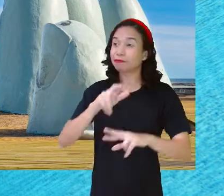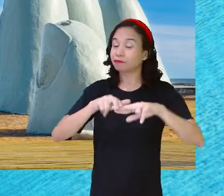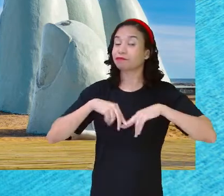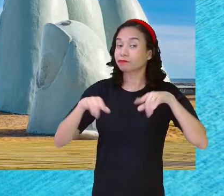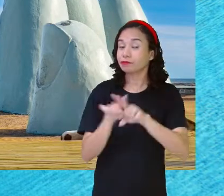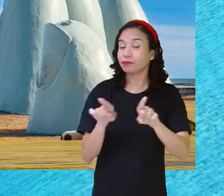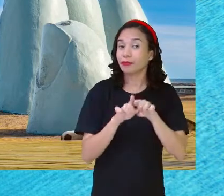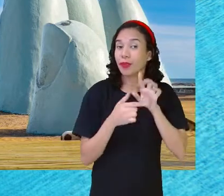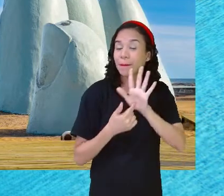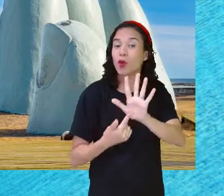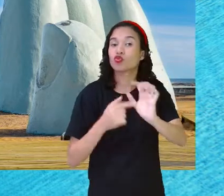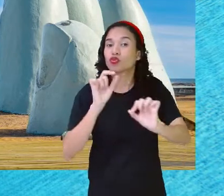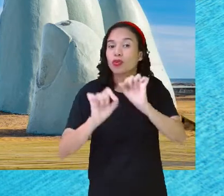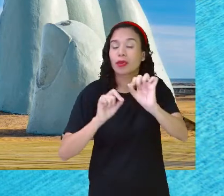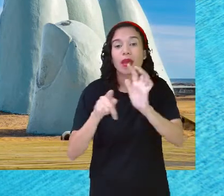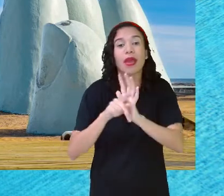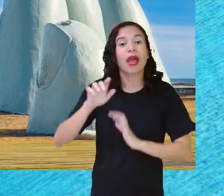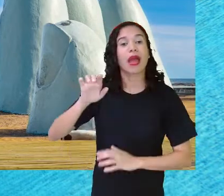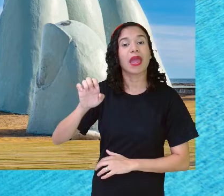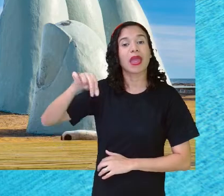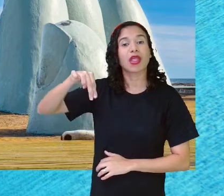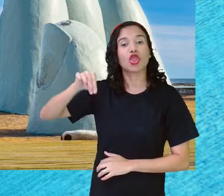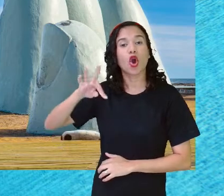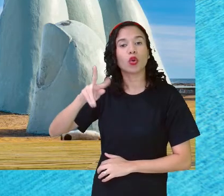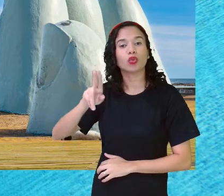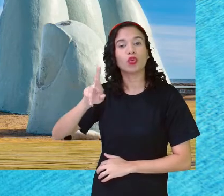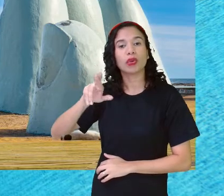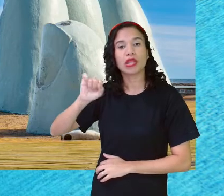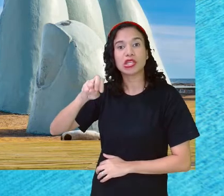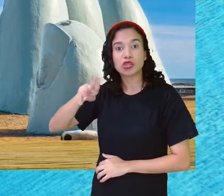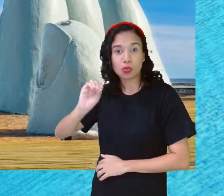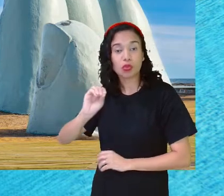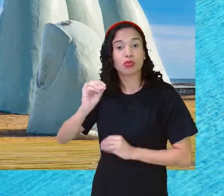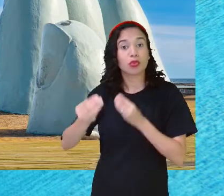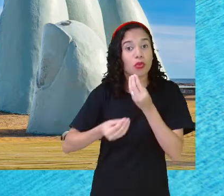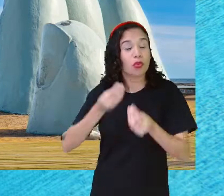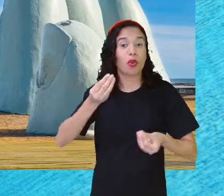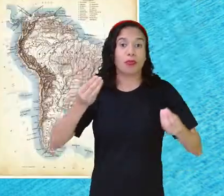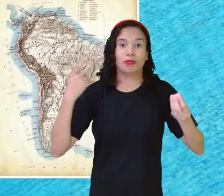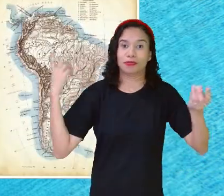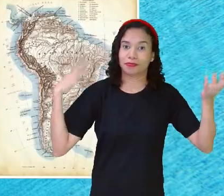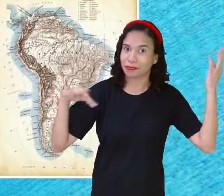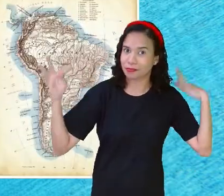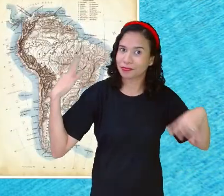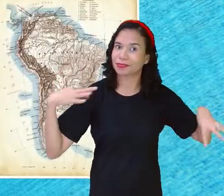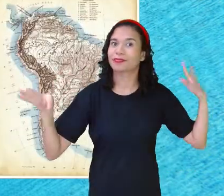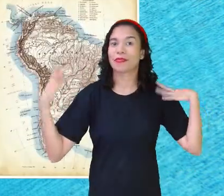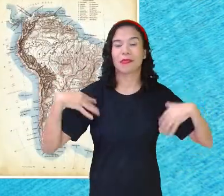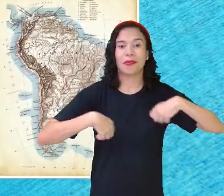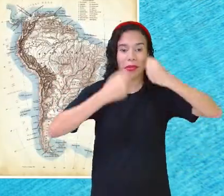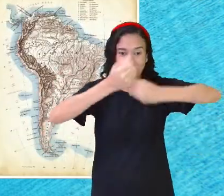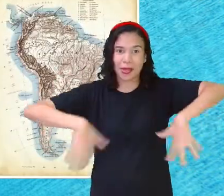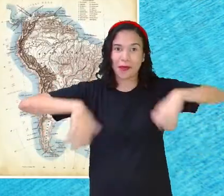eles se destacam pelo enoturismo, que é o turismo de aventura na natureza.